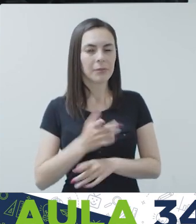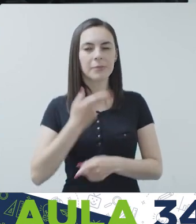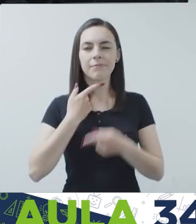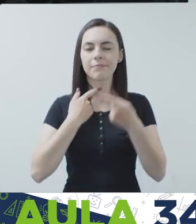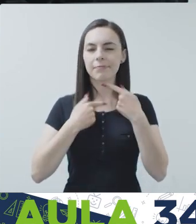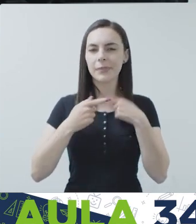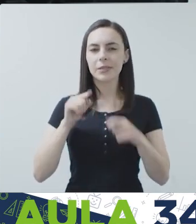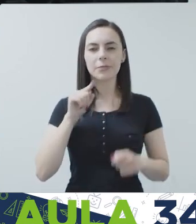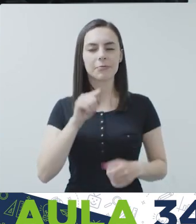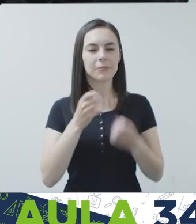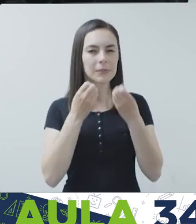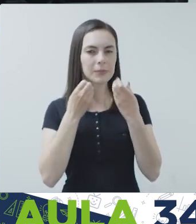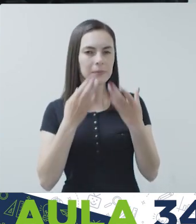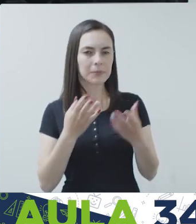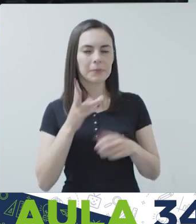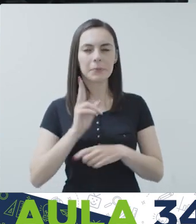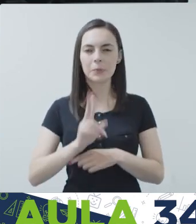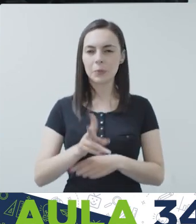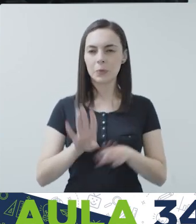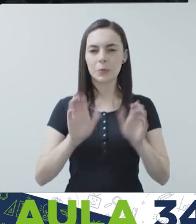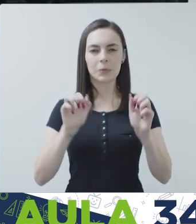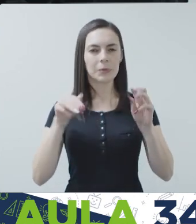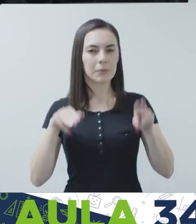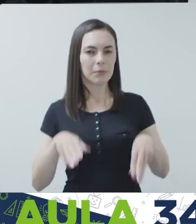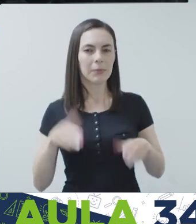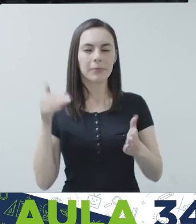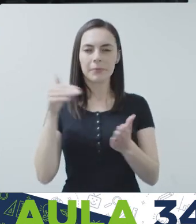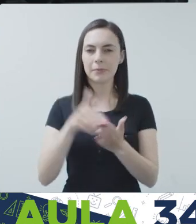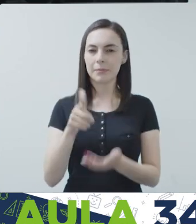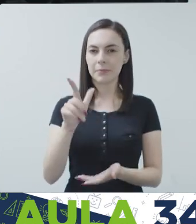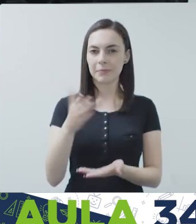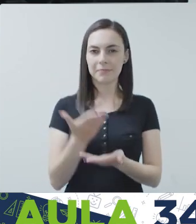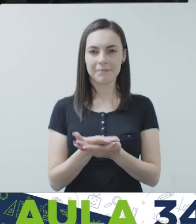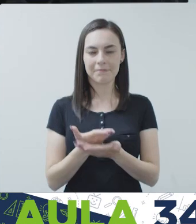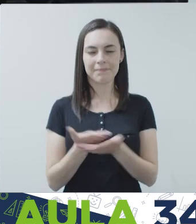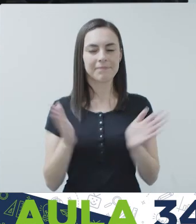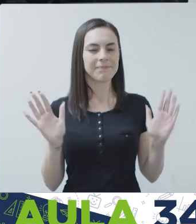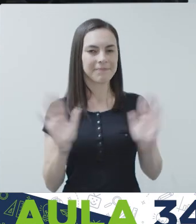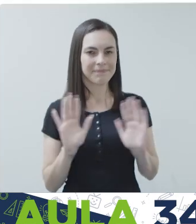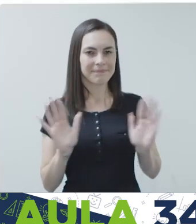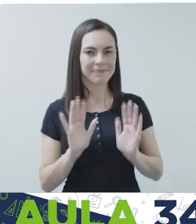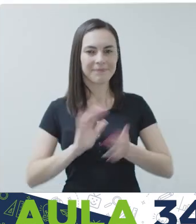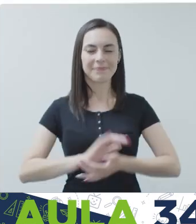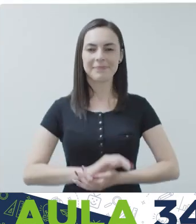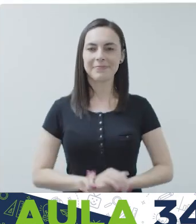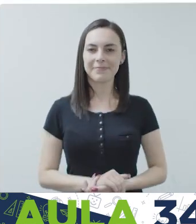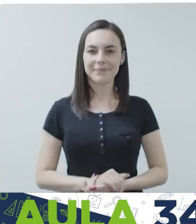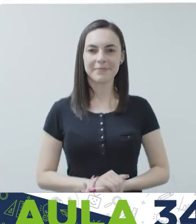vocês estejam bem, fiquem bem e até a próxima aula. Tchau, pessoal!